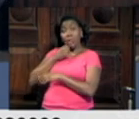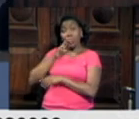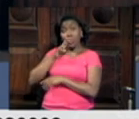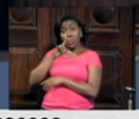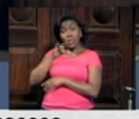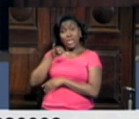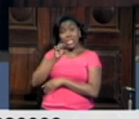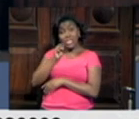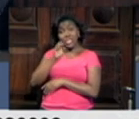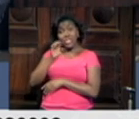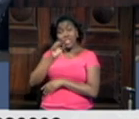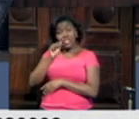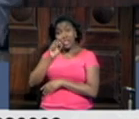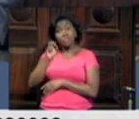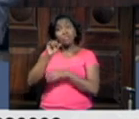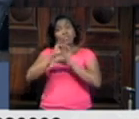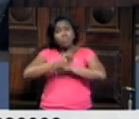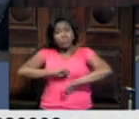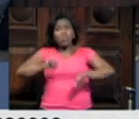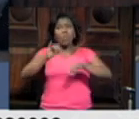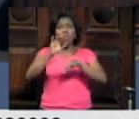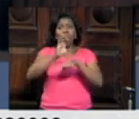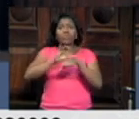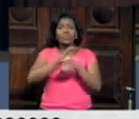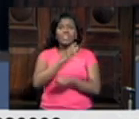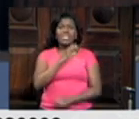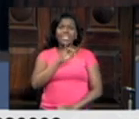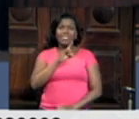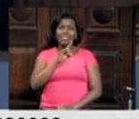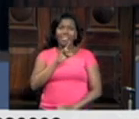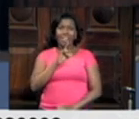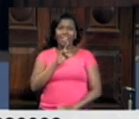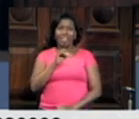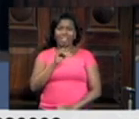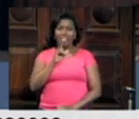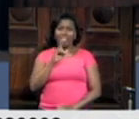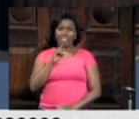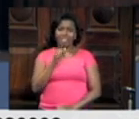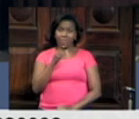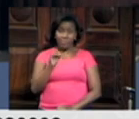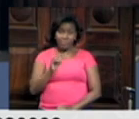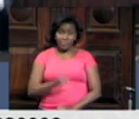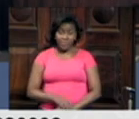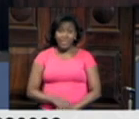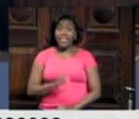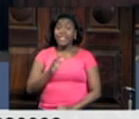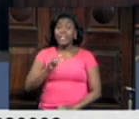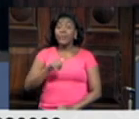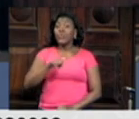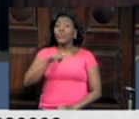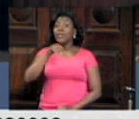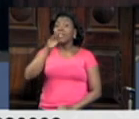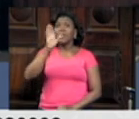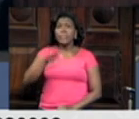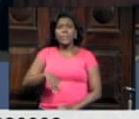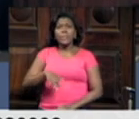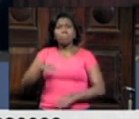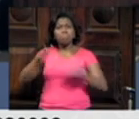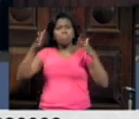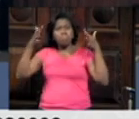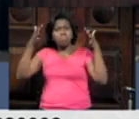adjetivou uma Constituição cidadã. Quem esfrangalhou, quem